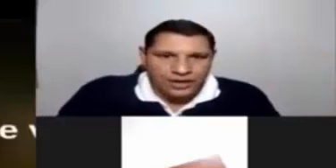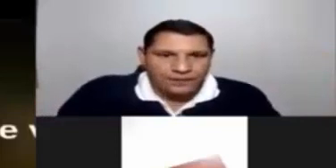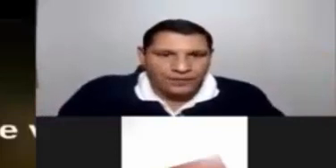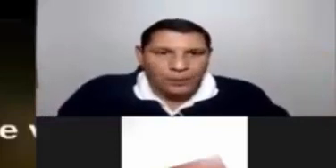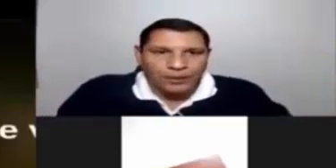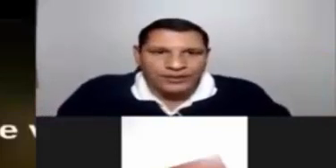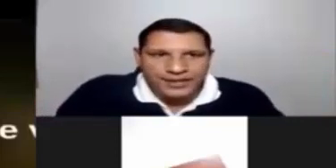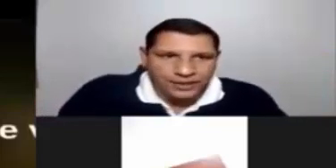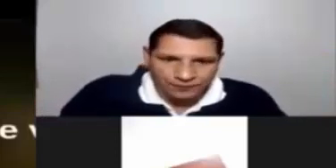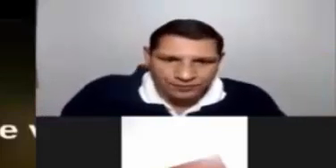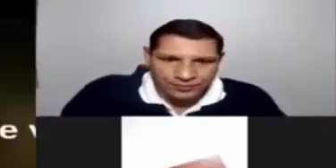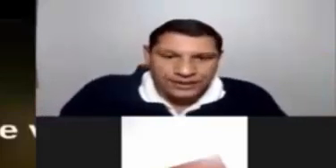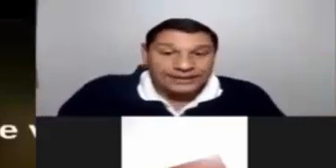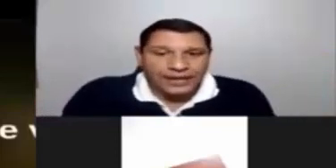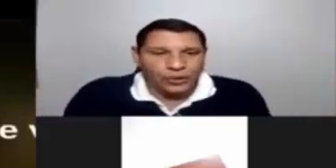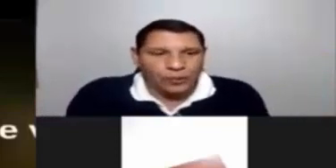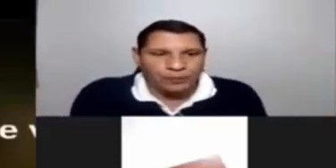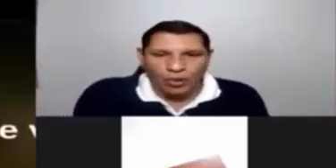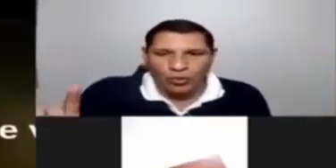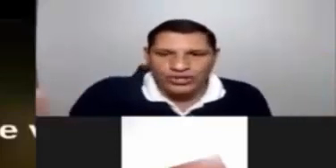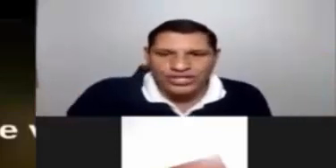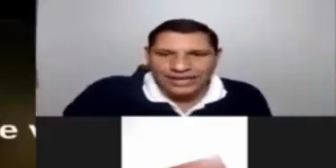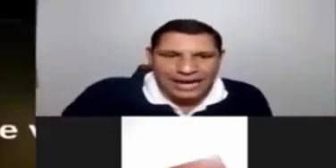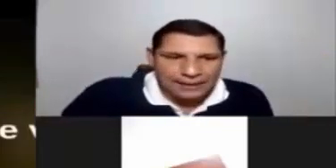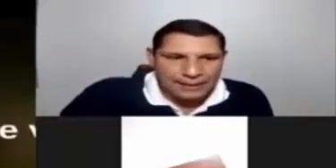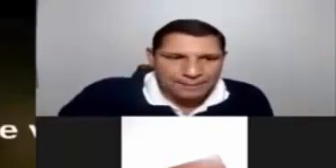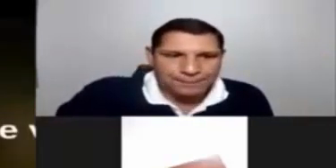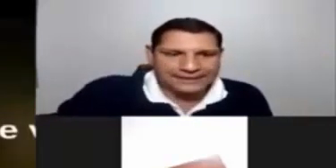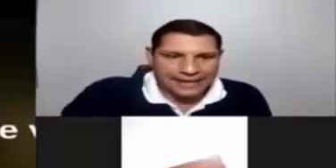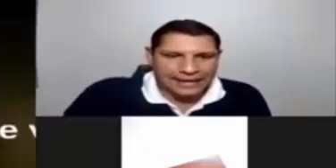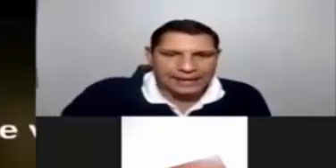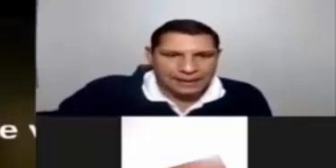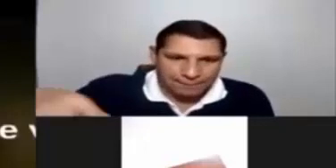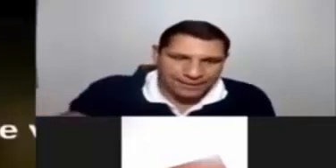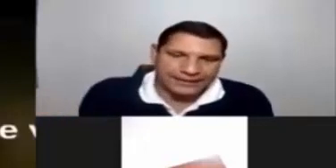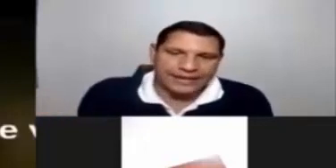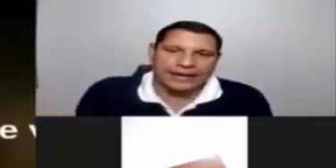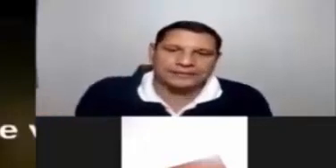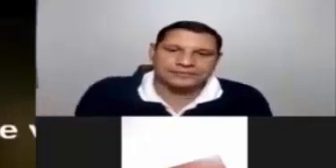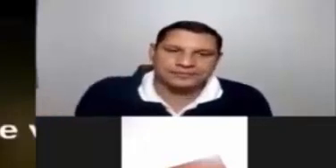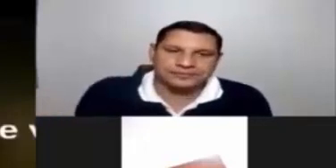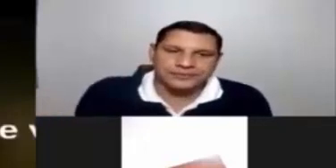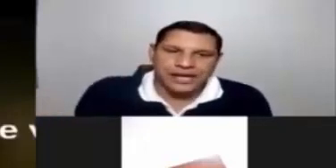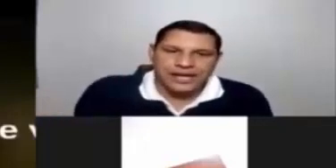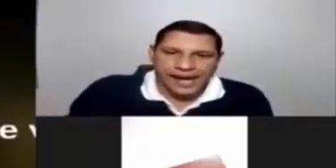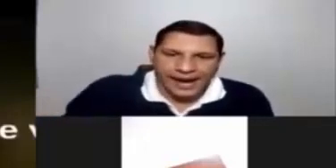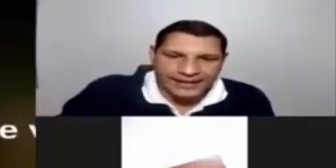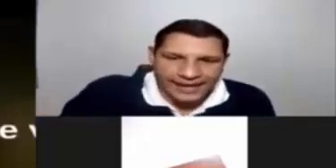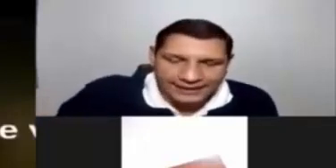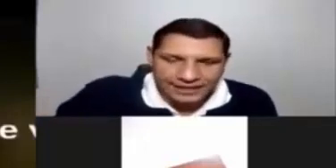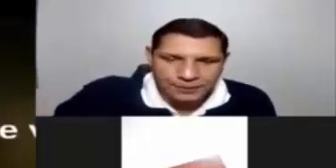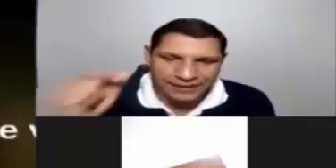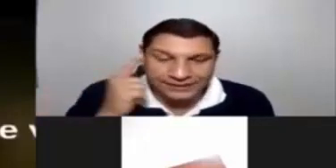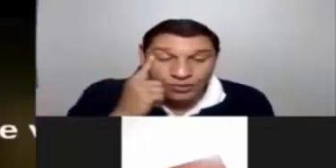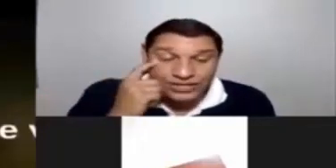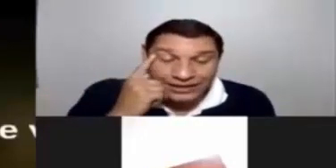não poderiam, nem tampouco os de lá, passar para cá. E